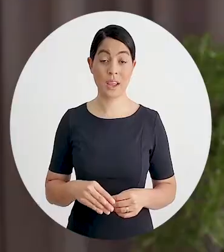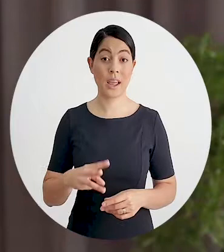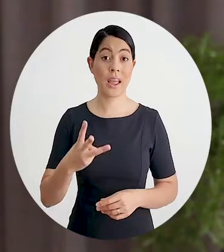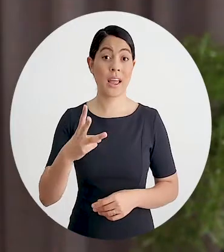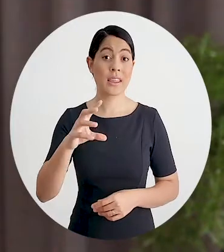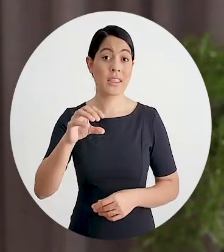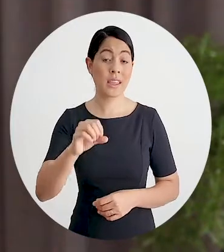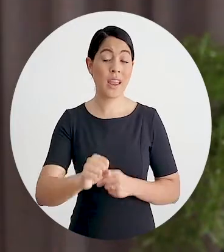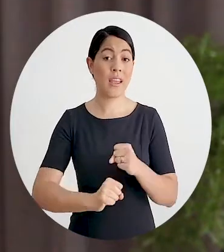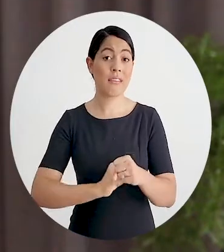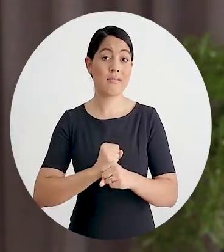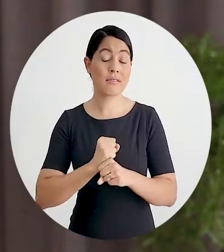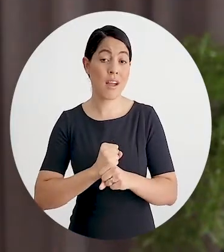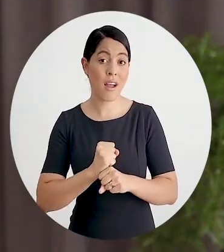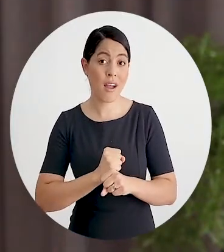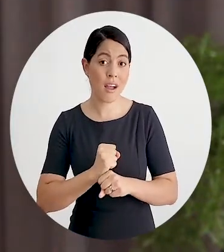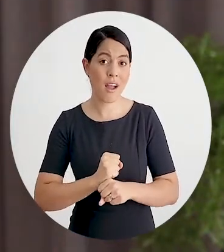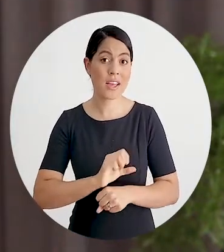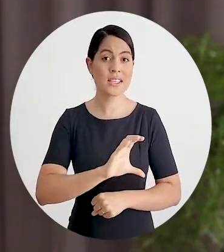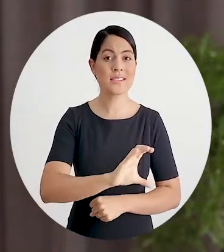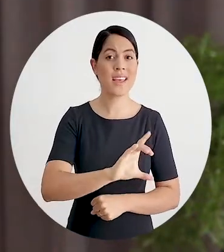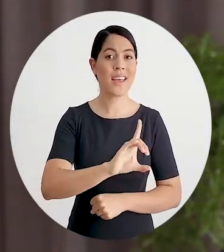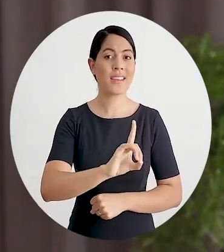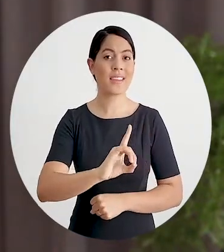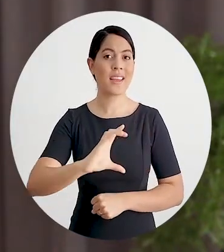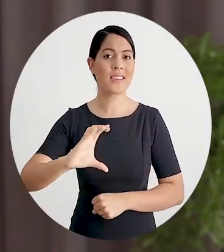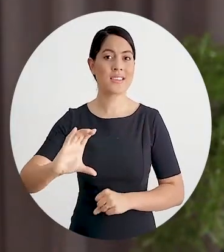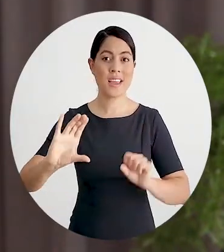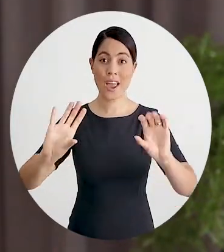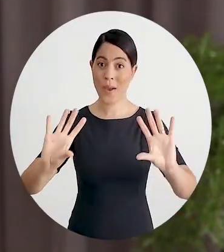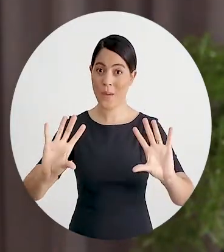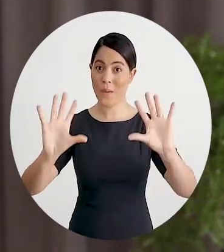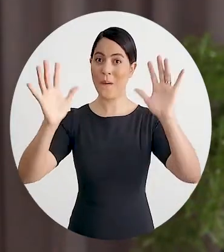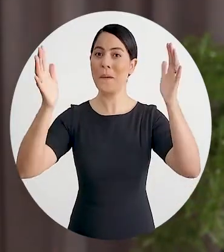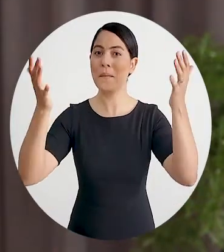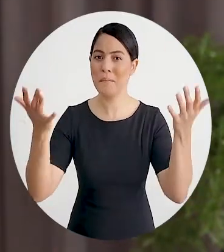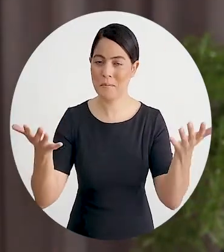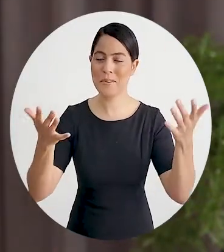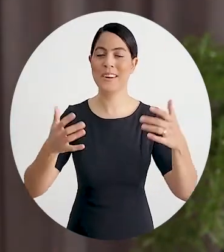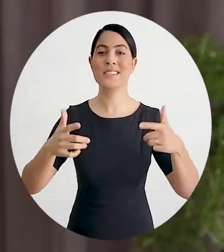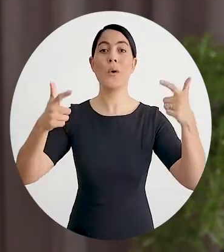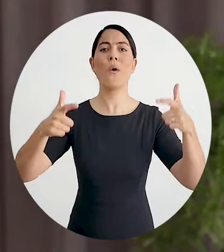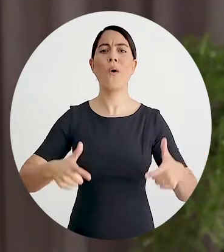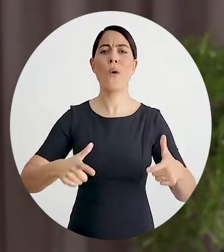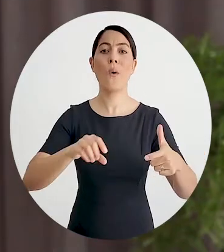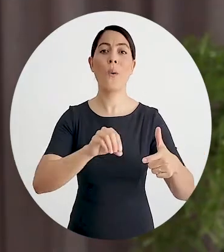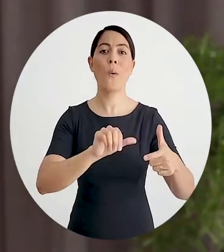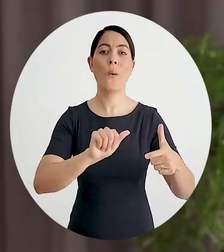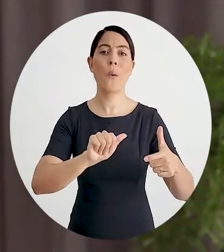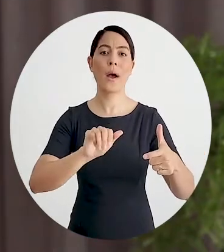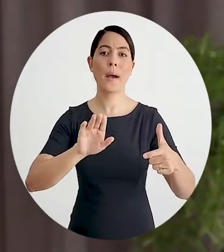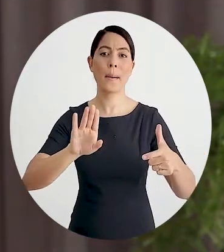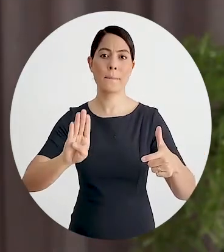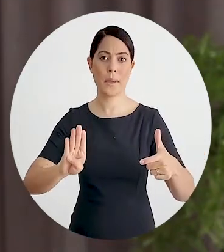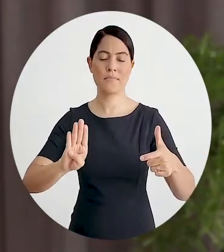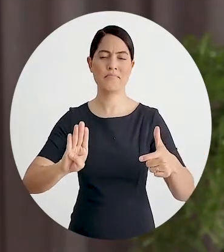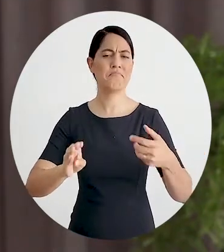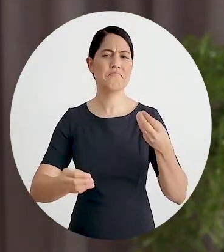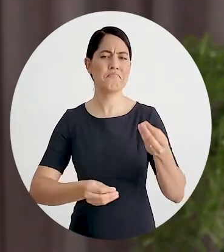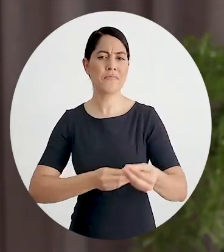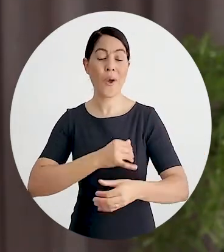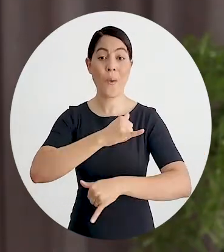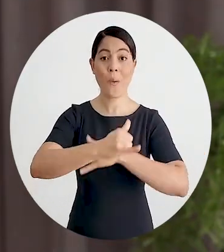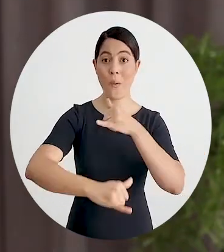Os 30 anos do Código de Defesa do Consumidor estão sendo comemorados pela OAB. Um grande evento online